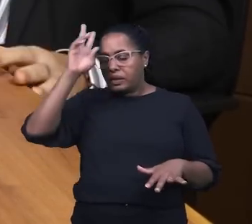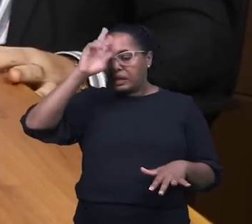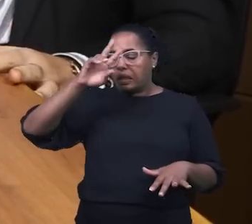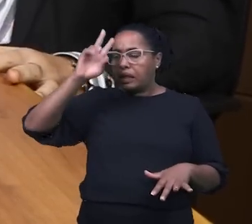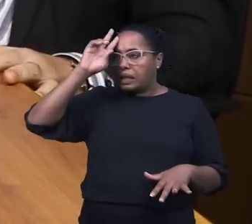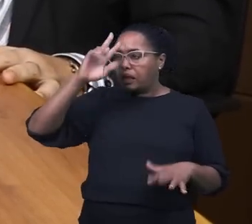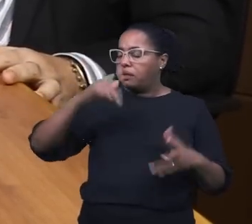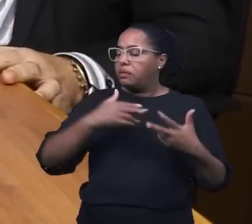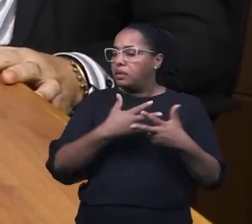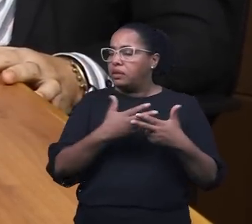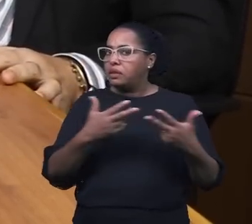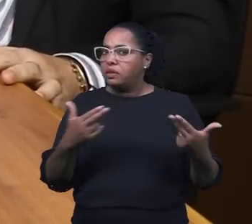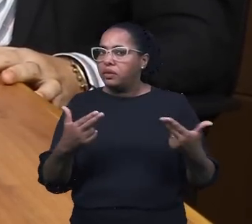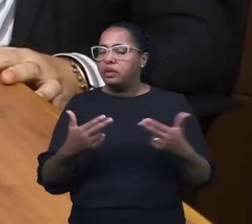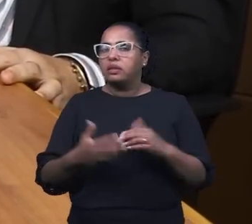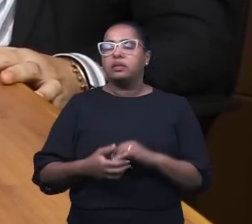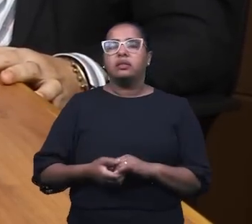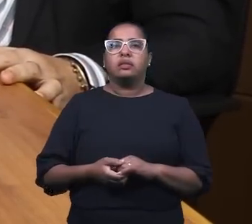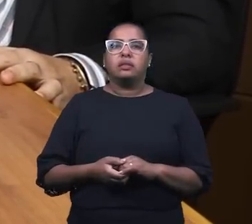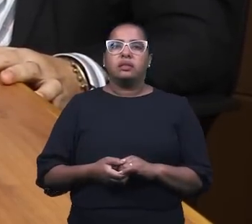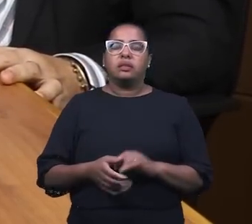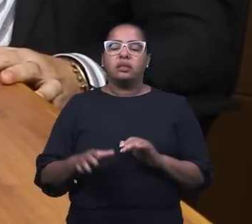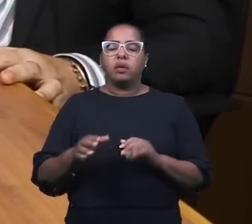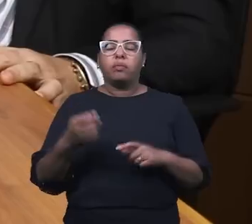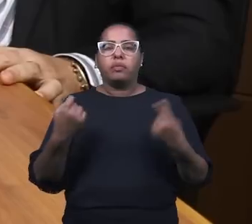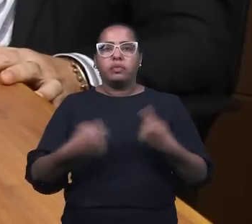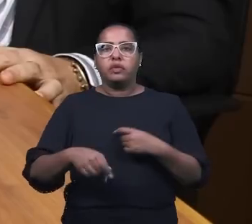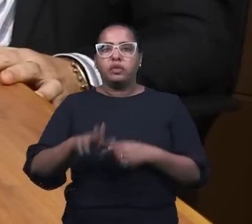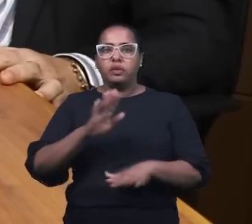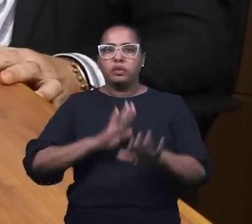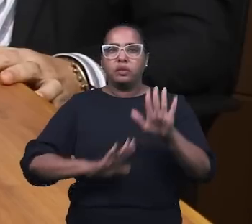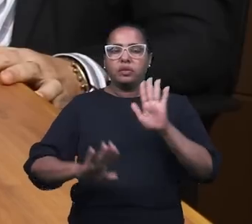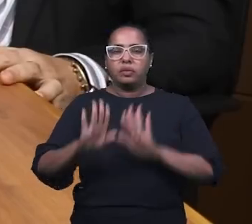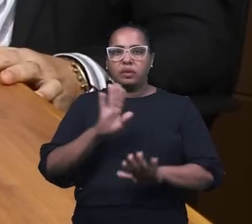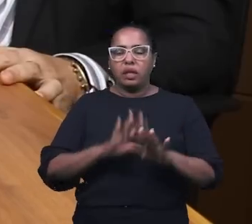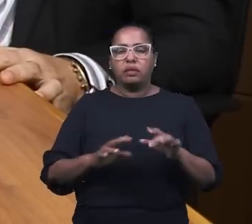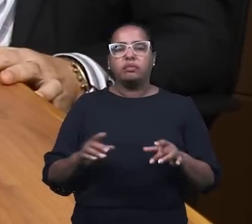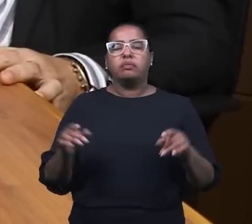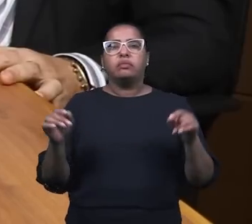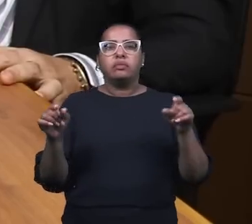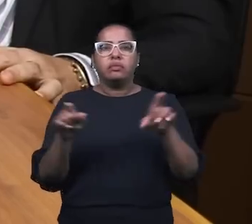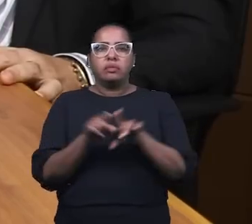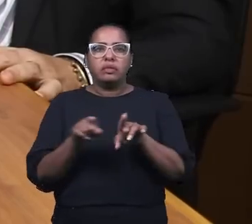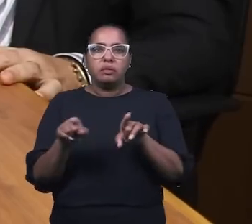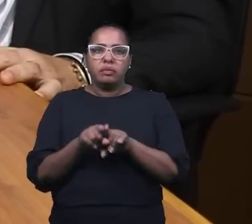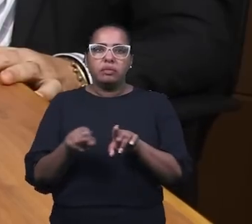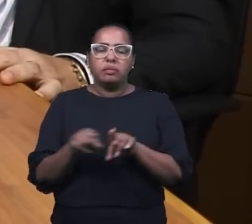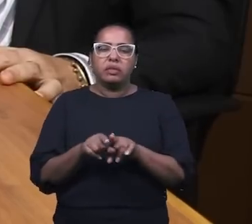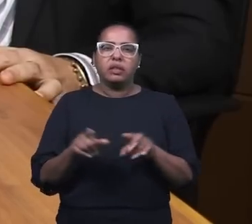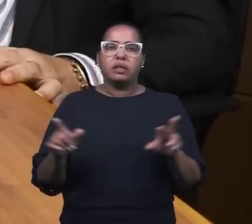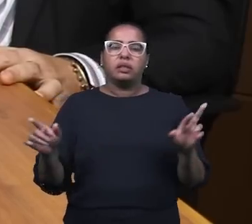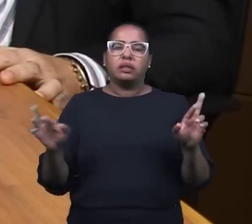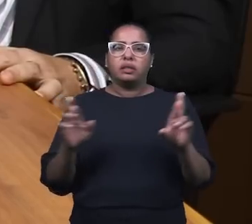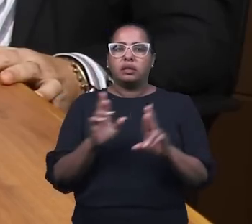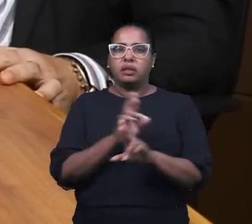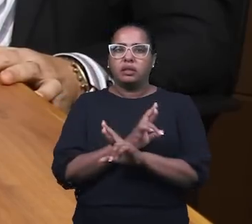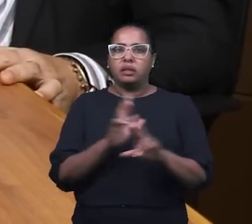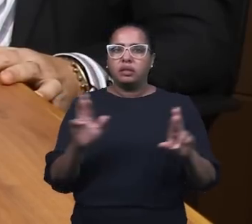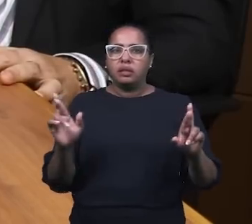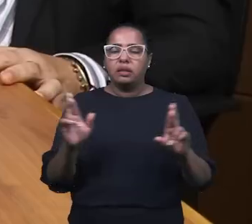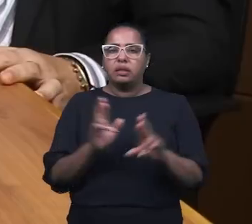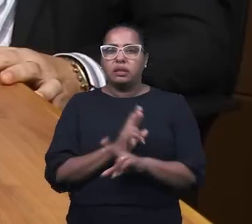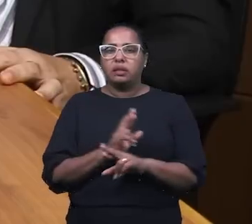alguma coisa, né? Então, esse cuidado. E também a questão, ele